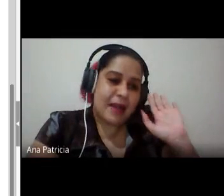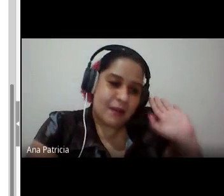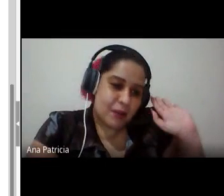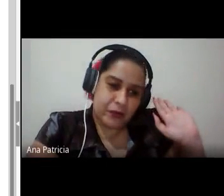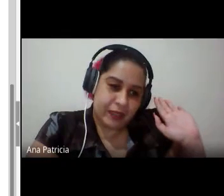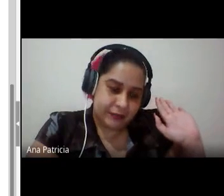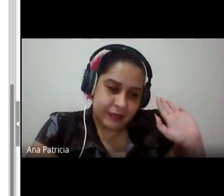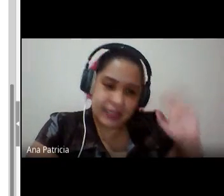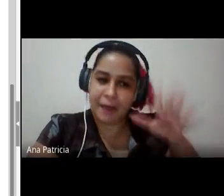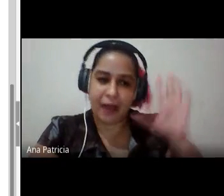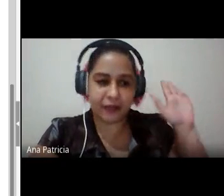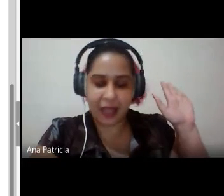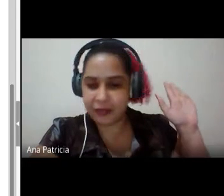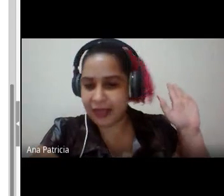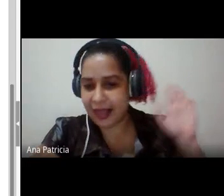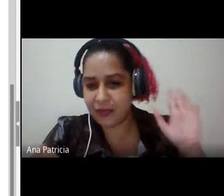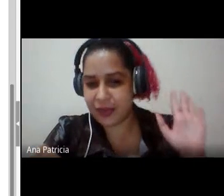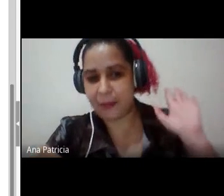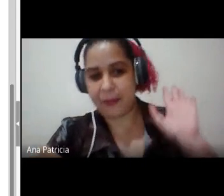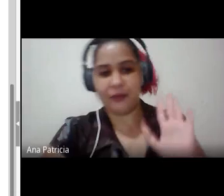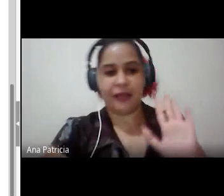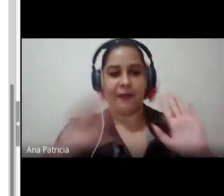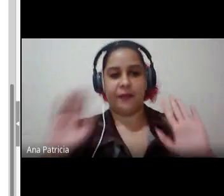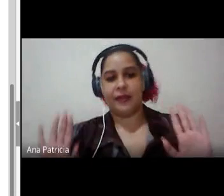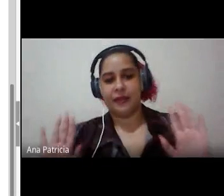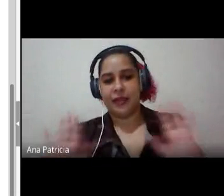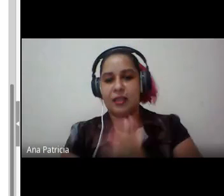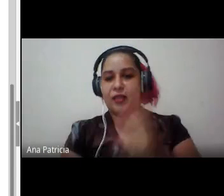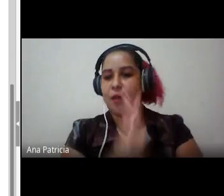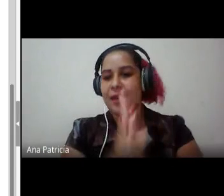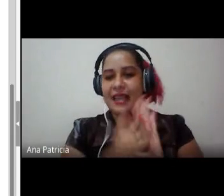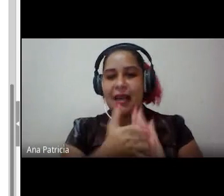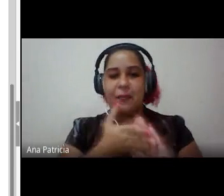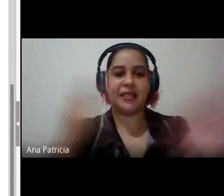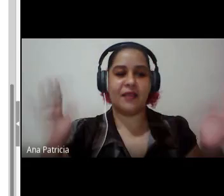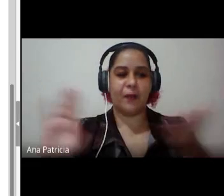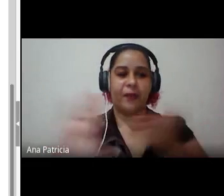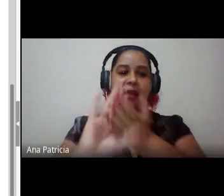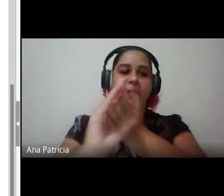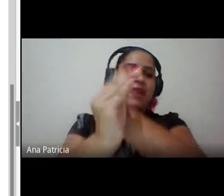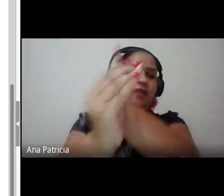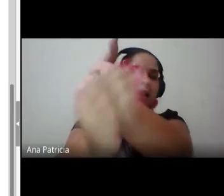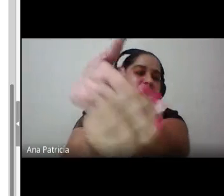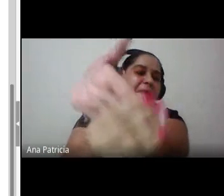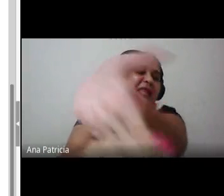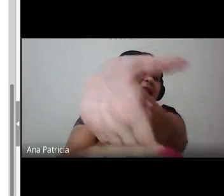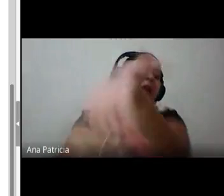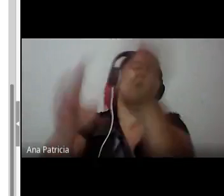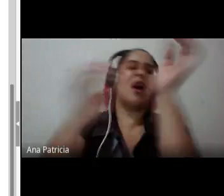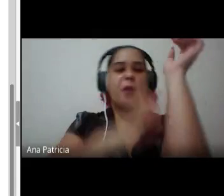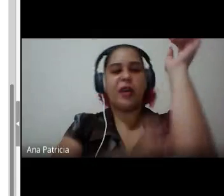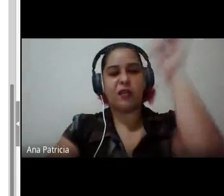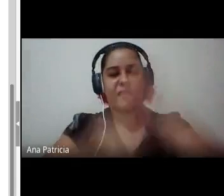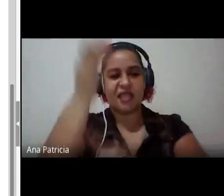aparecer uma dúvida. Quiser perguntar, tá livre aí para perguntar. Eu tento ser o mais clara possível. Mas faz um alongamento assim, a mão